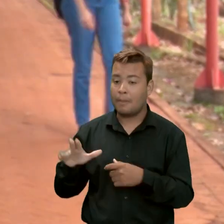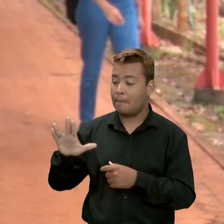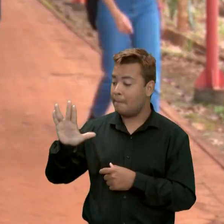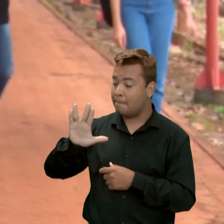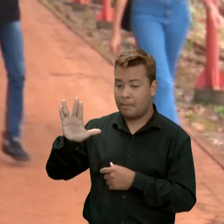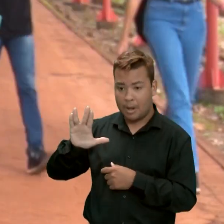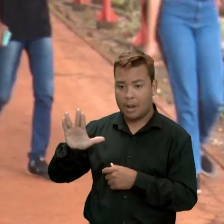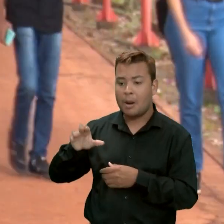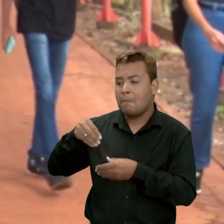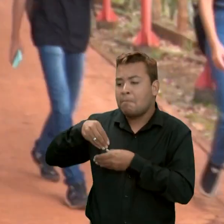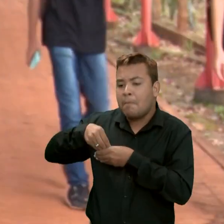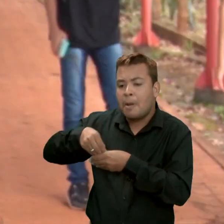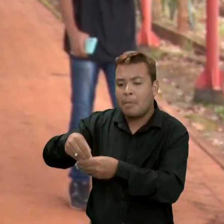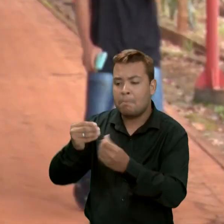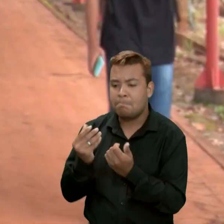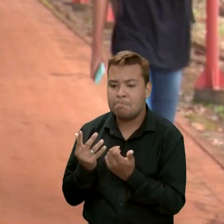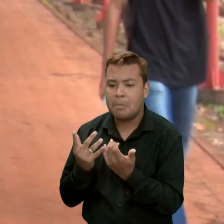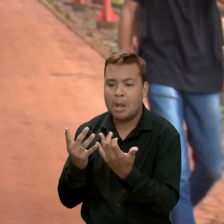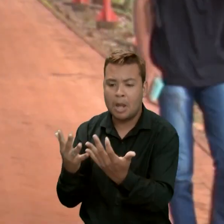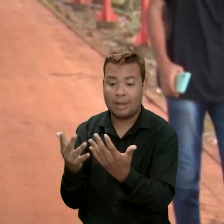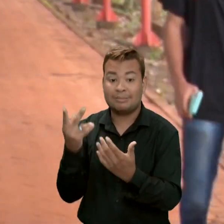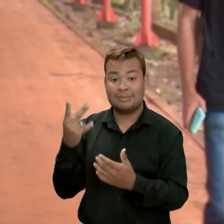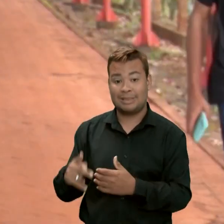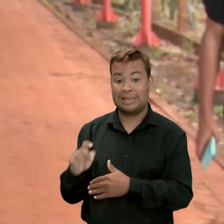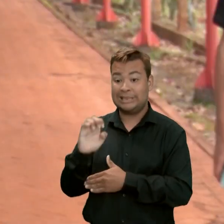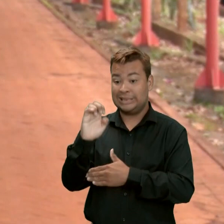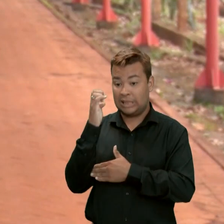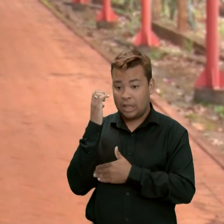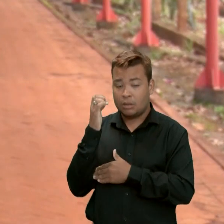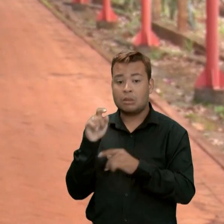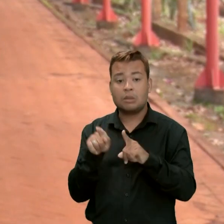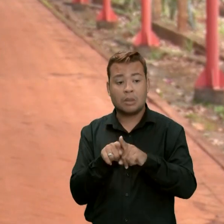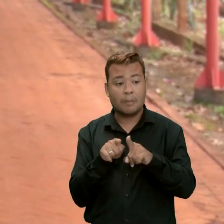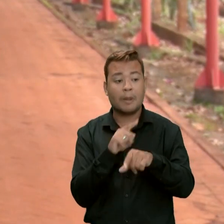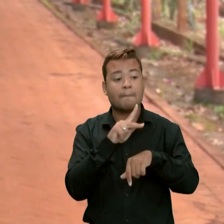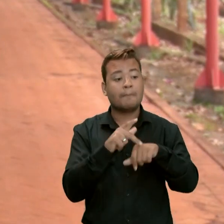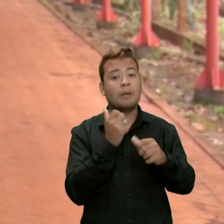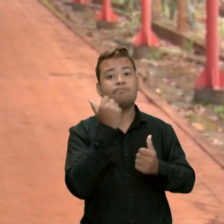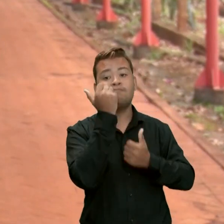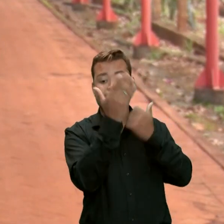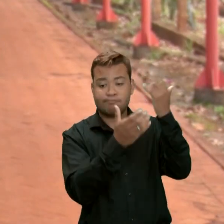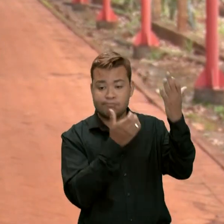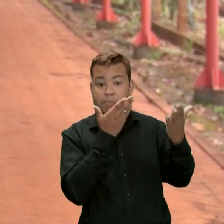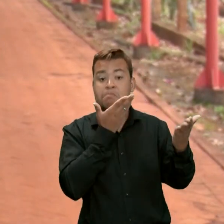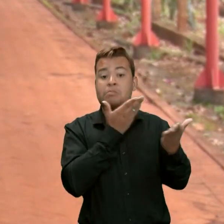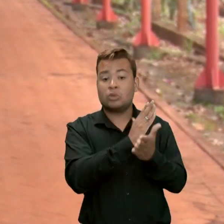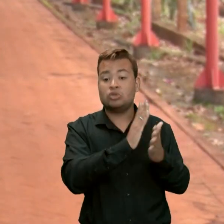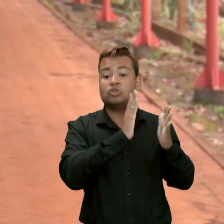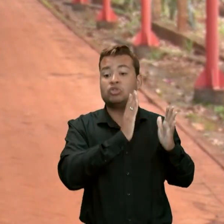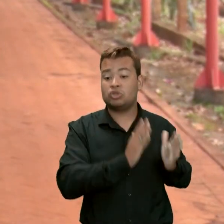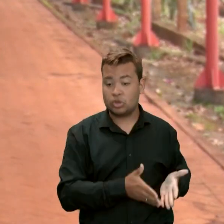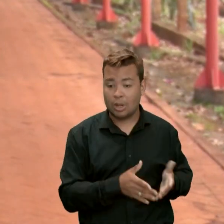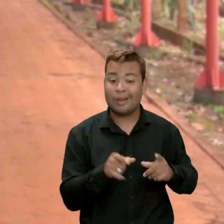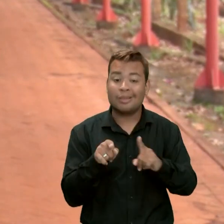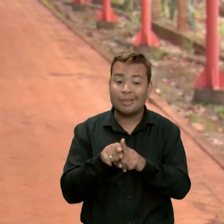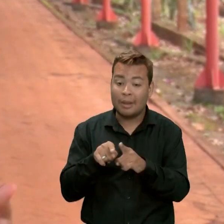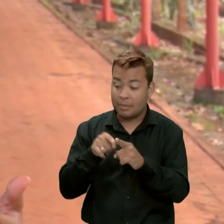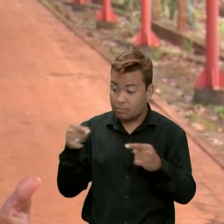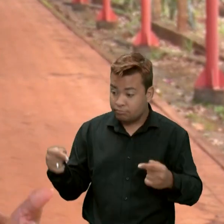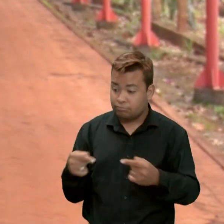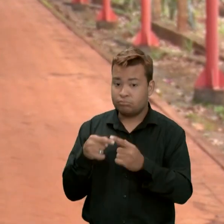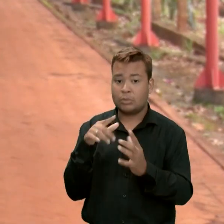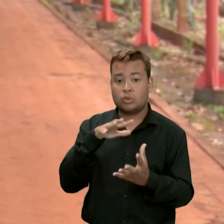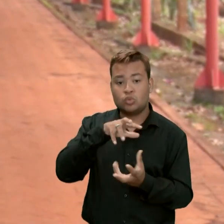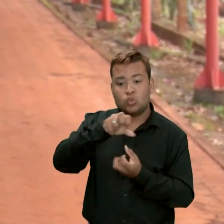no Cerrado, a regulamentação dele em outros países e também a questão da sustentabilidade, o